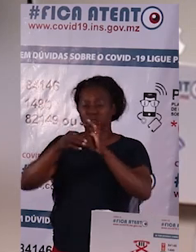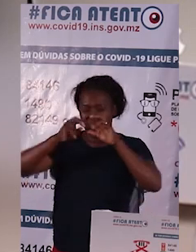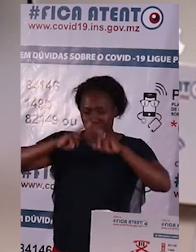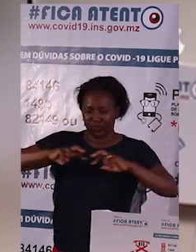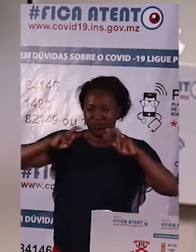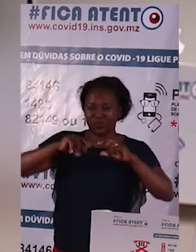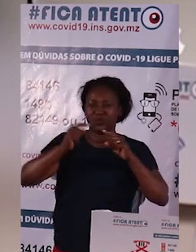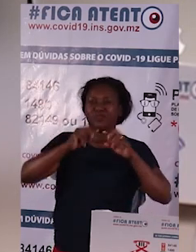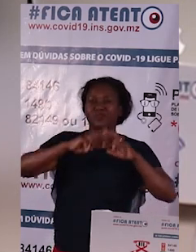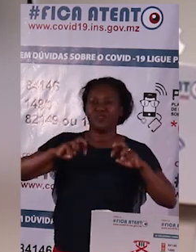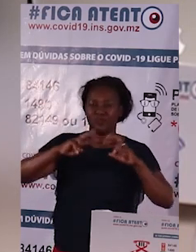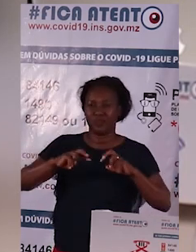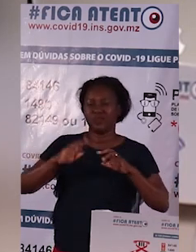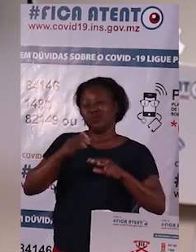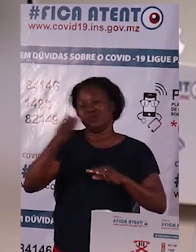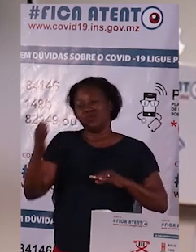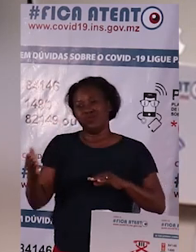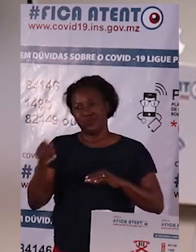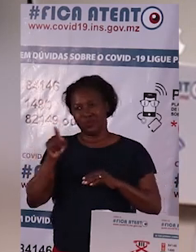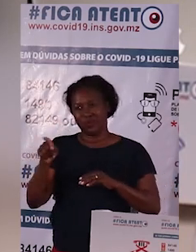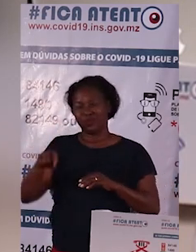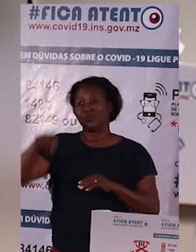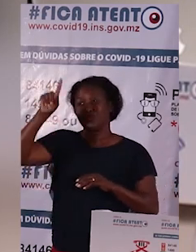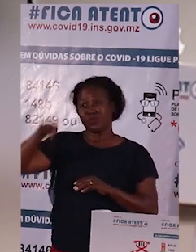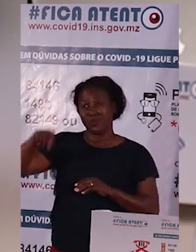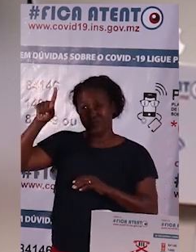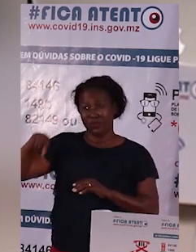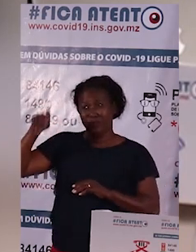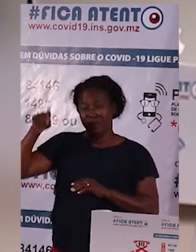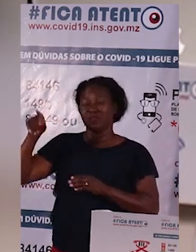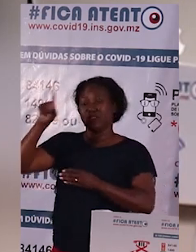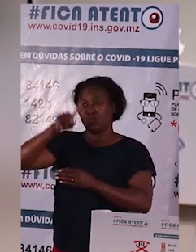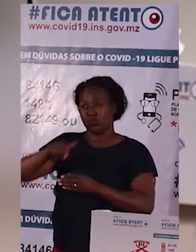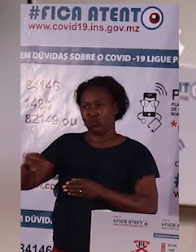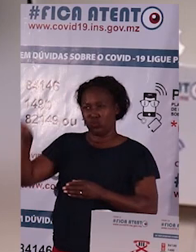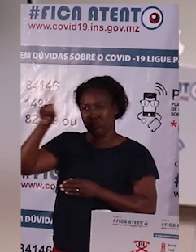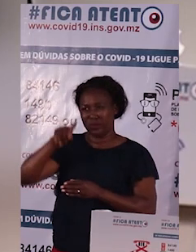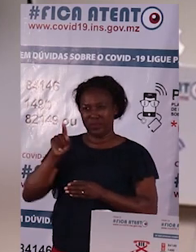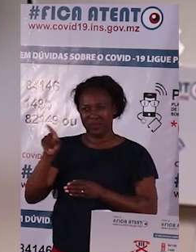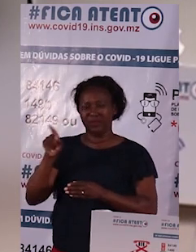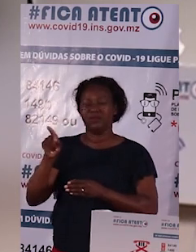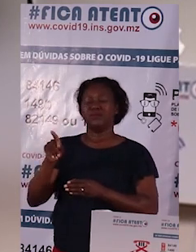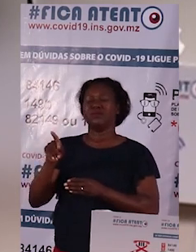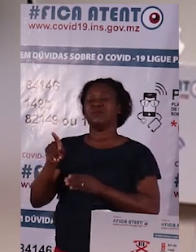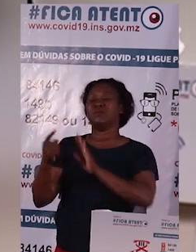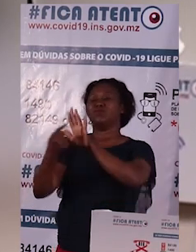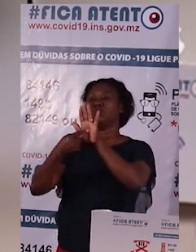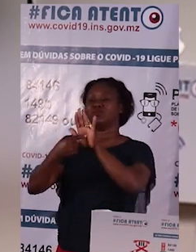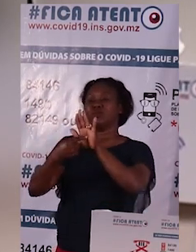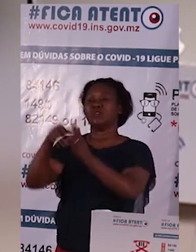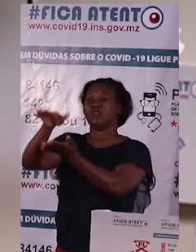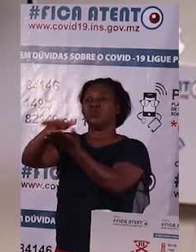investigação. E do lado direito, o gráfico em forma de pizza mostra então a localização dos